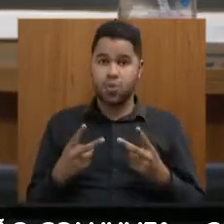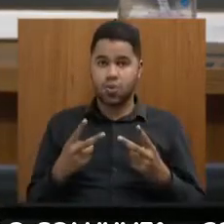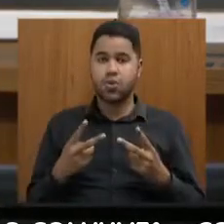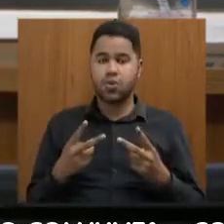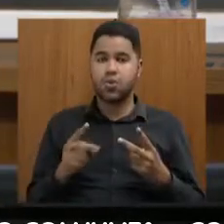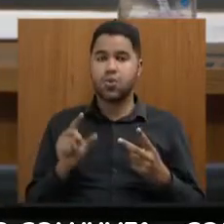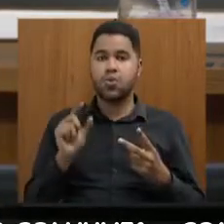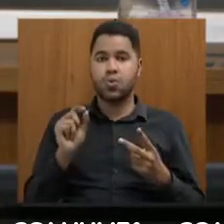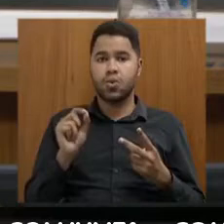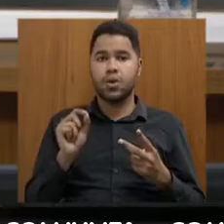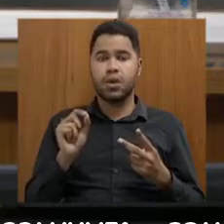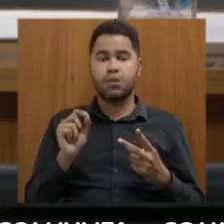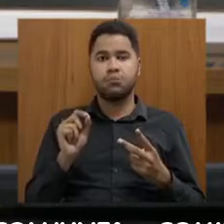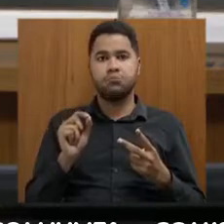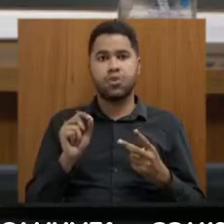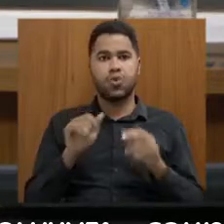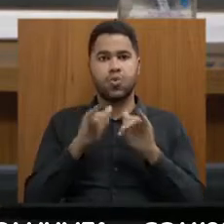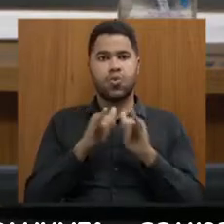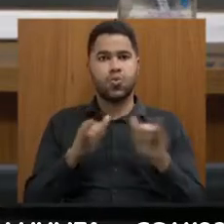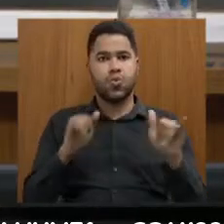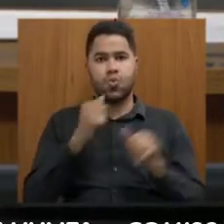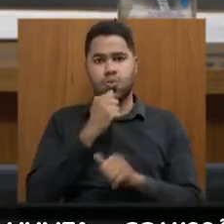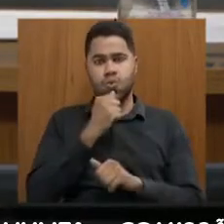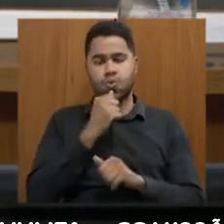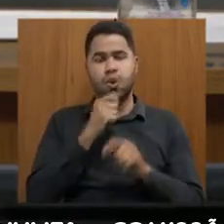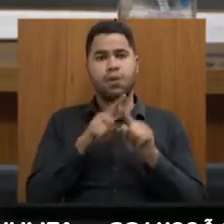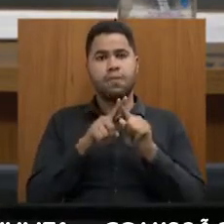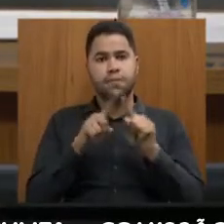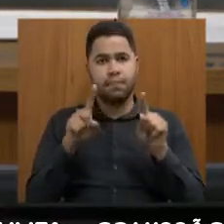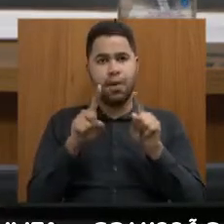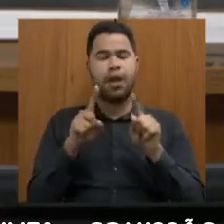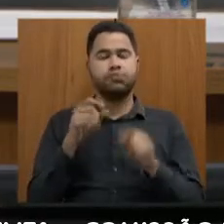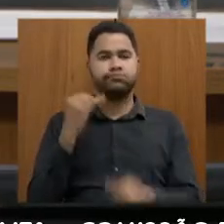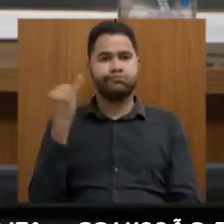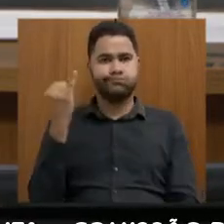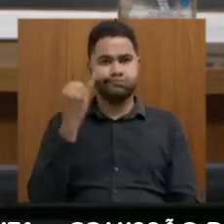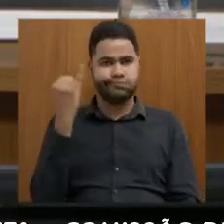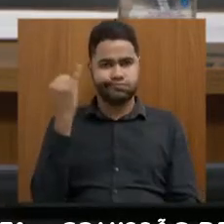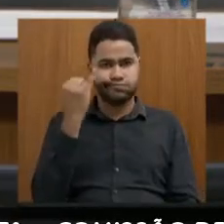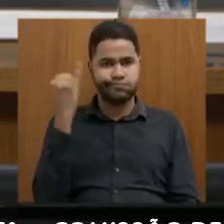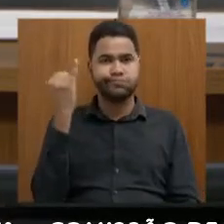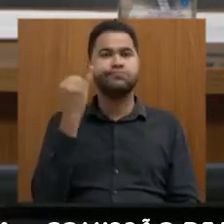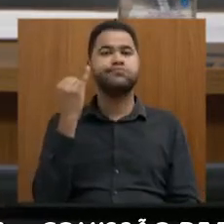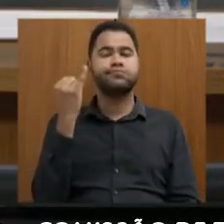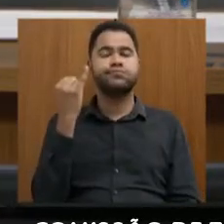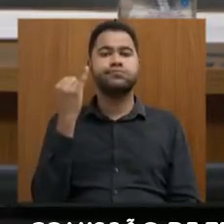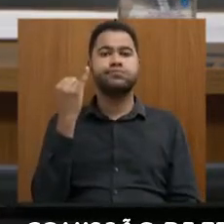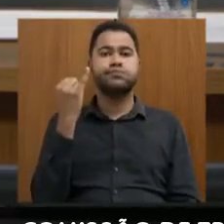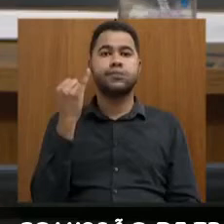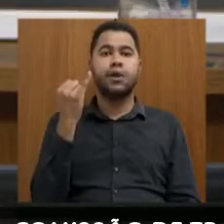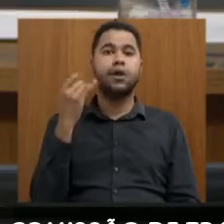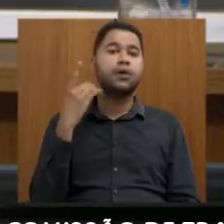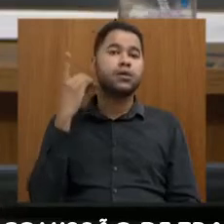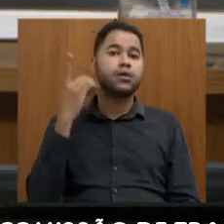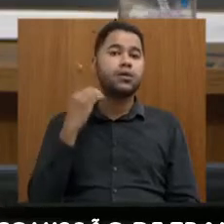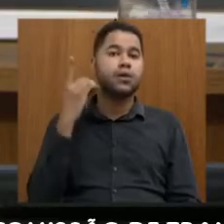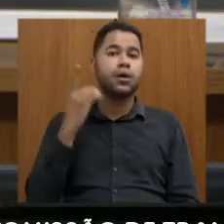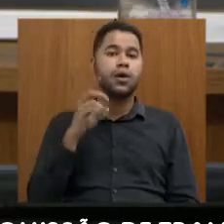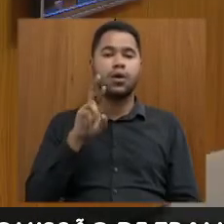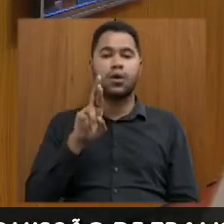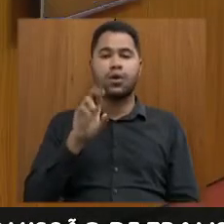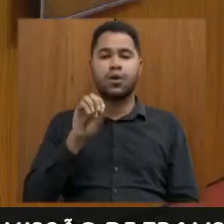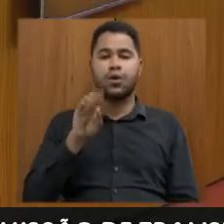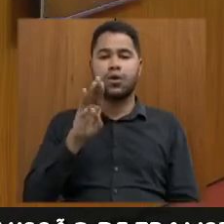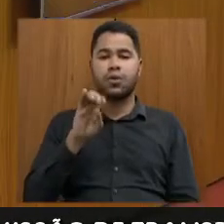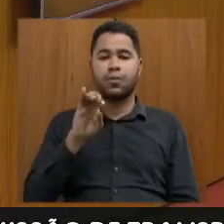é algo que não foi dito mas que tem sido fundamental ao Deputado Roberto Andrade a